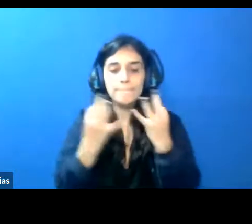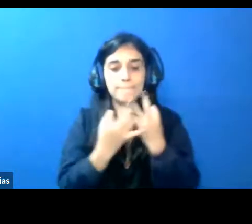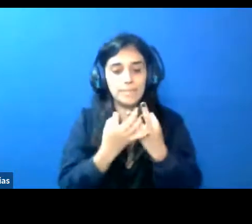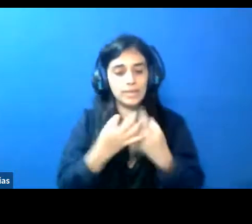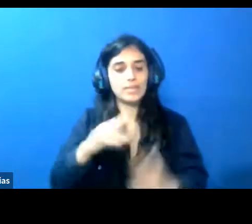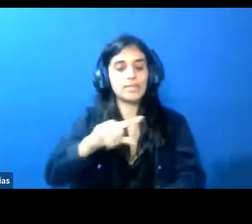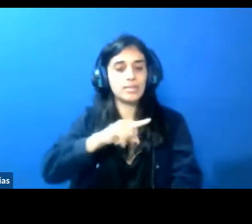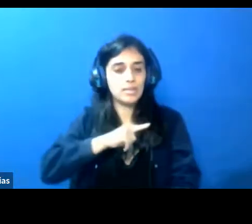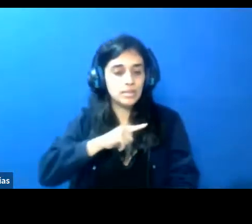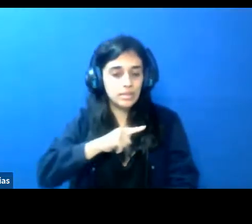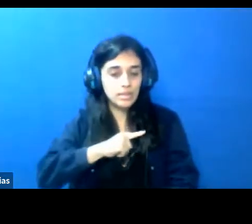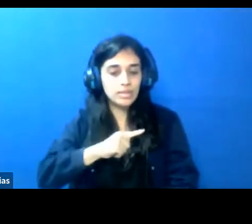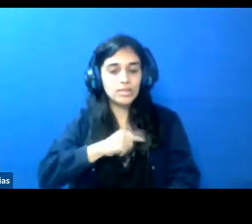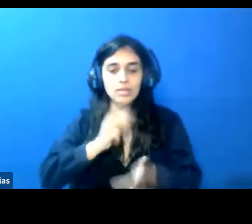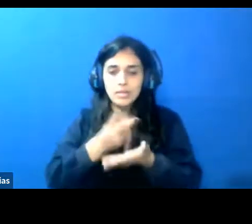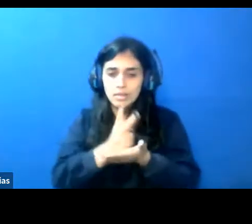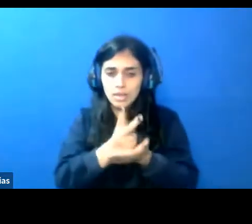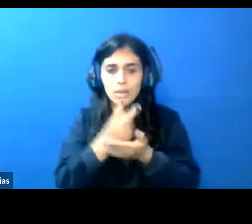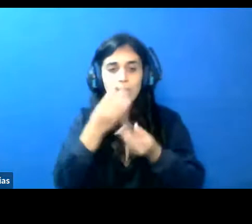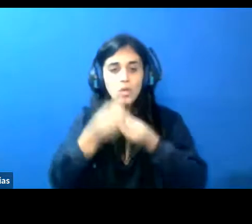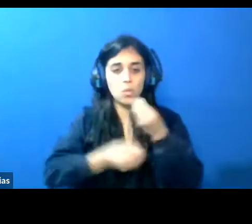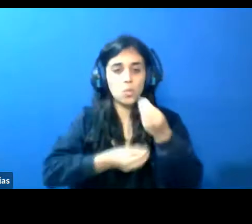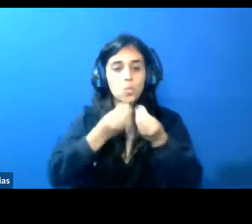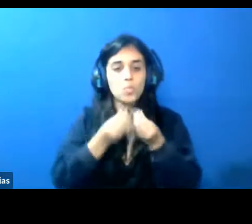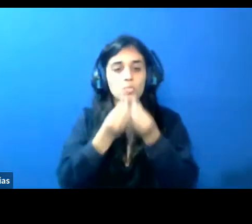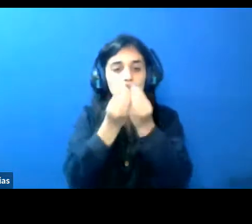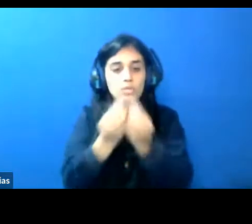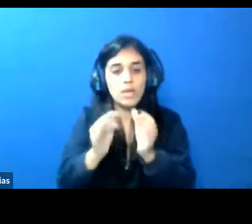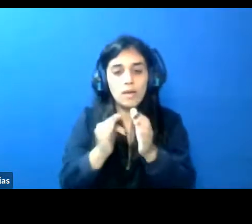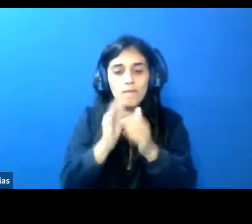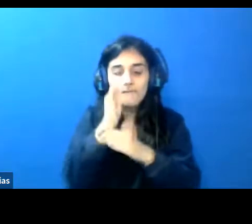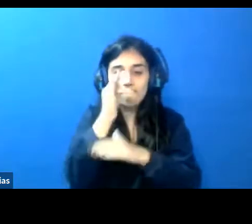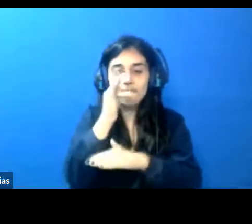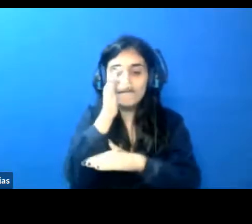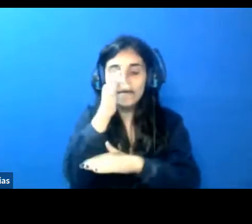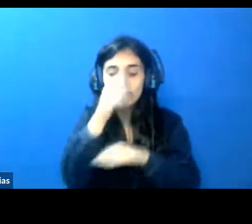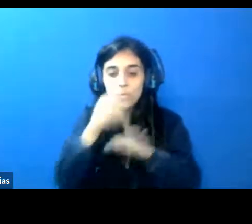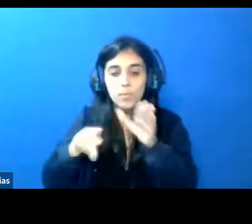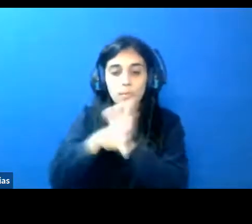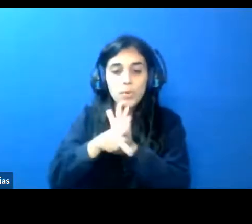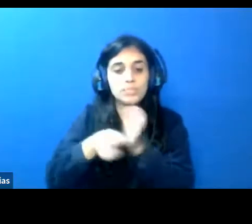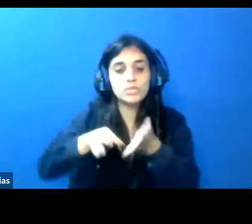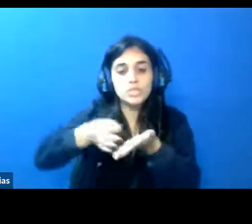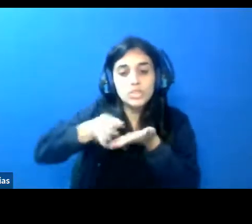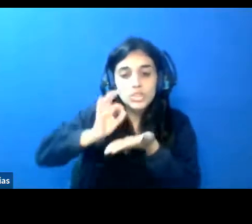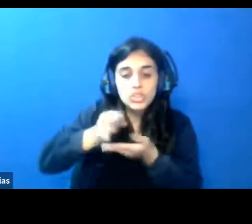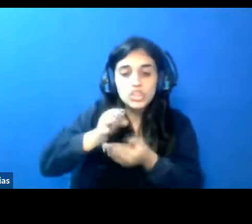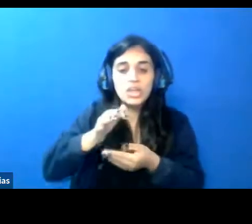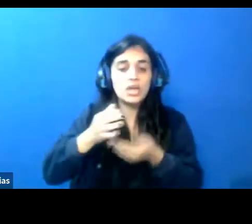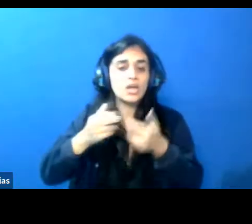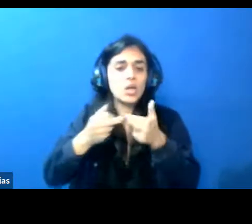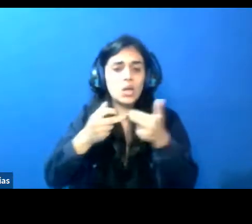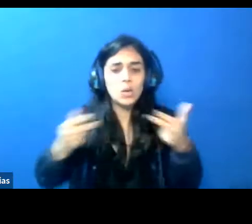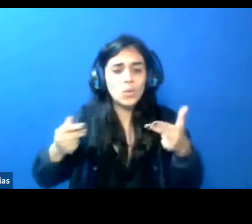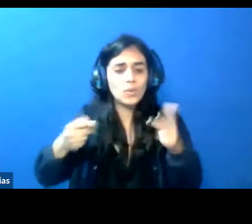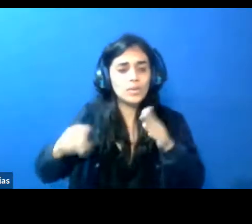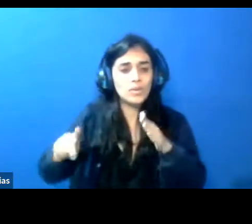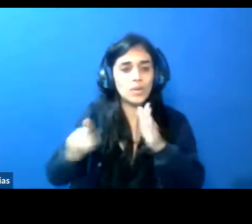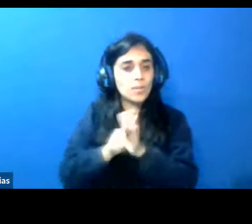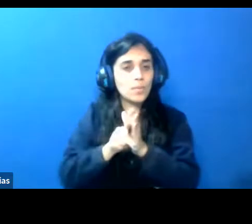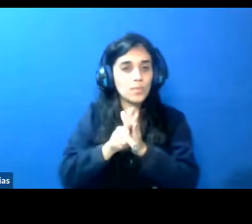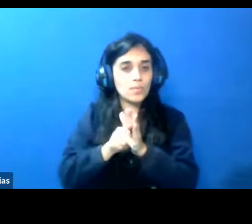as sementes, as mudas de chá, mudas de flores, enfim, as famílias trazem para, no fim do encontro, a gente